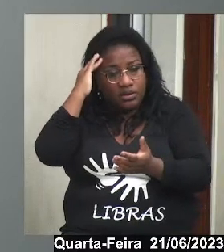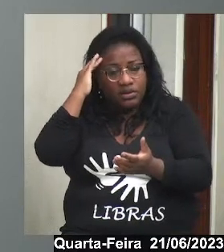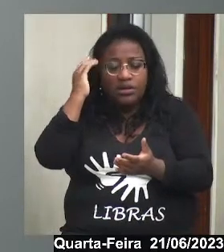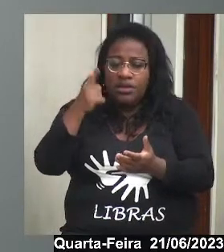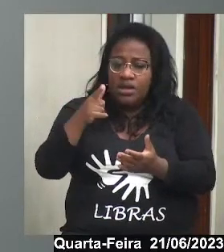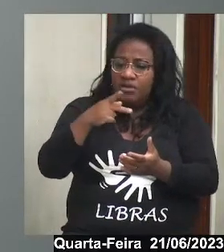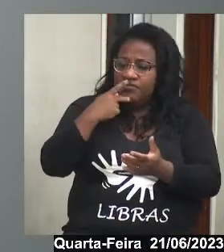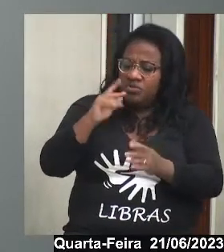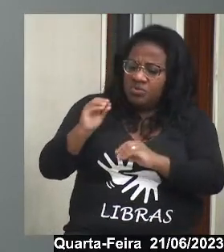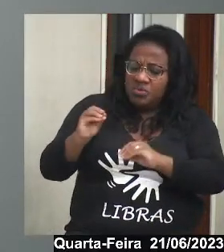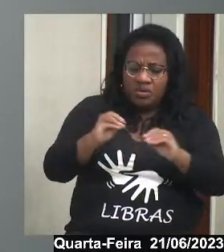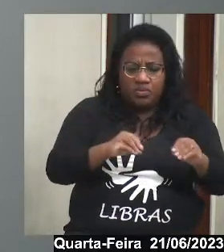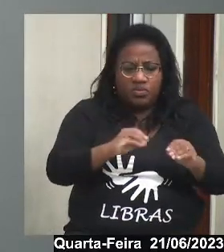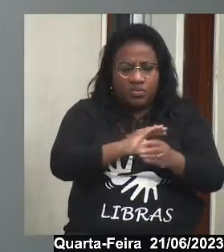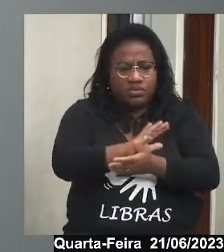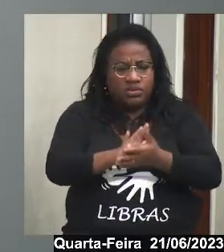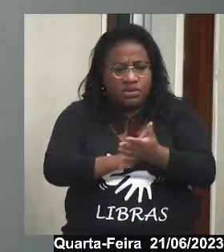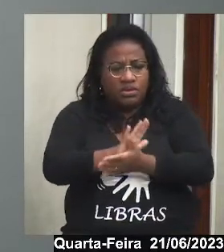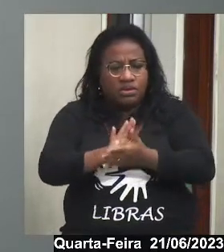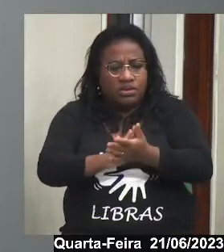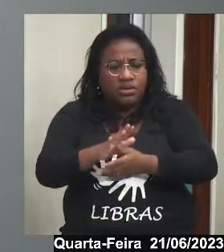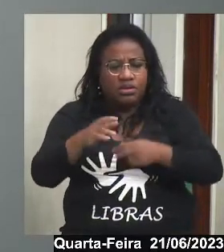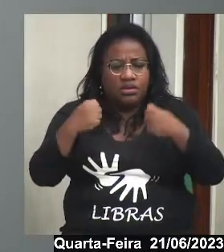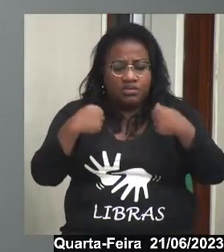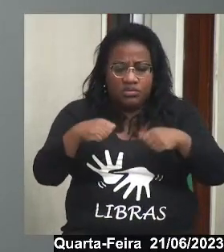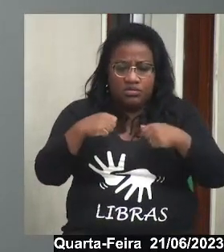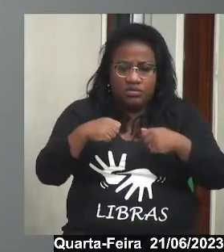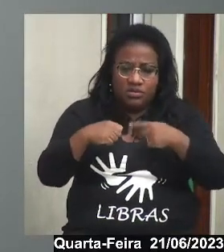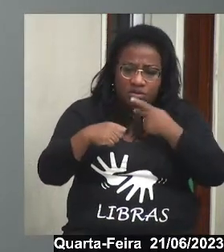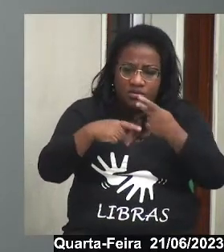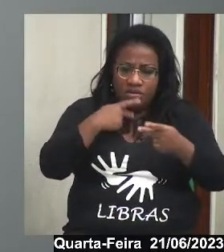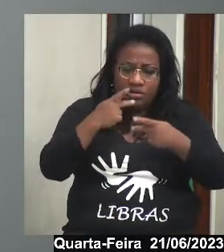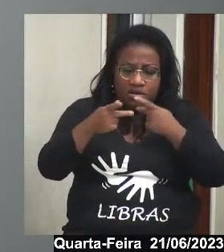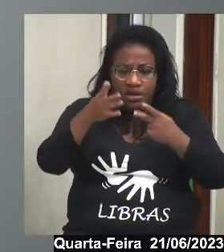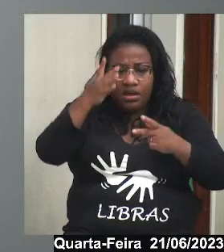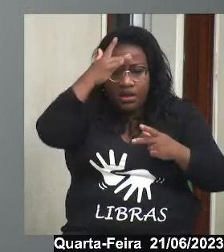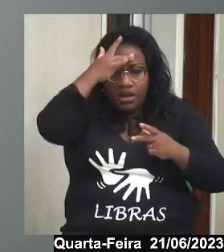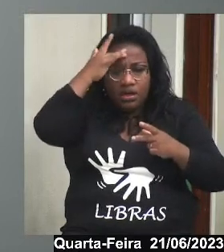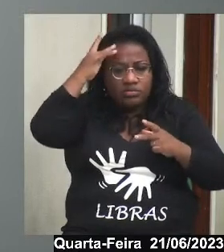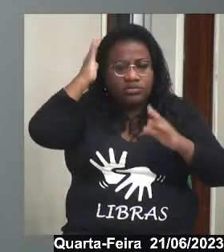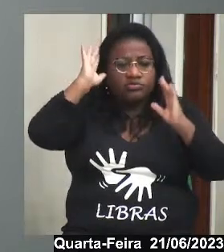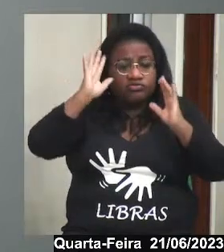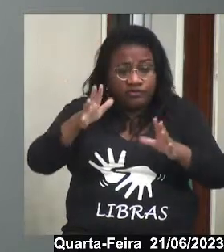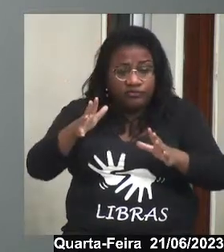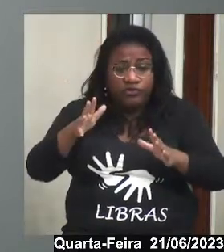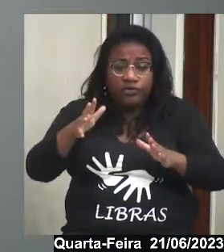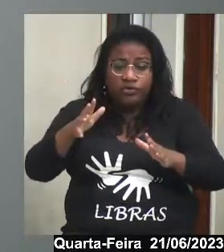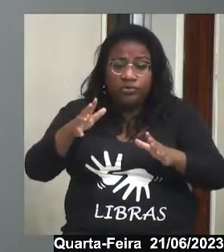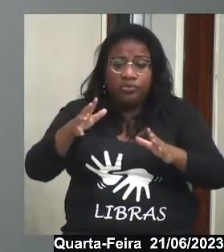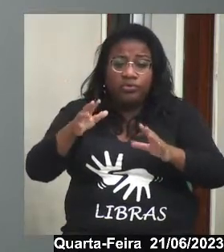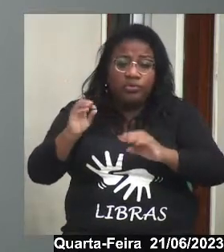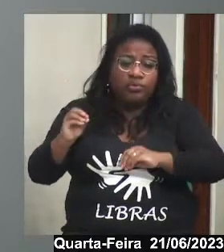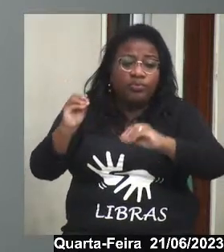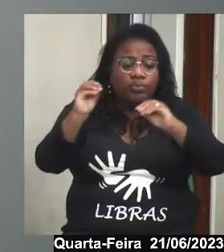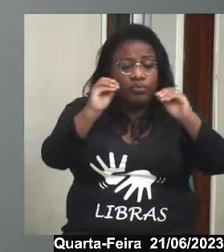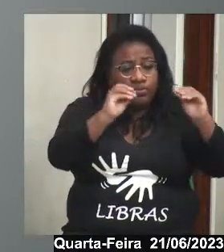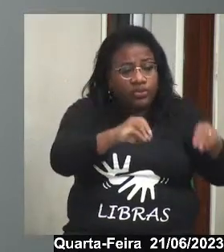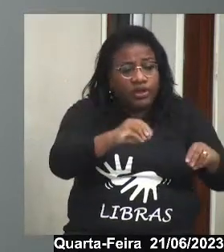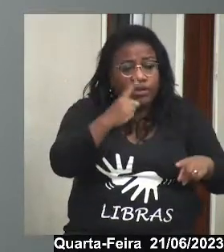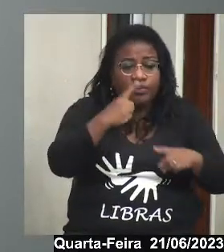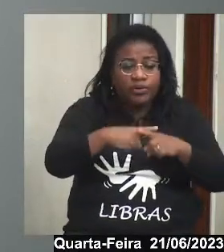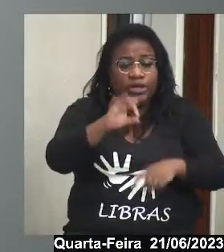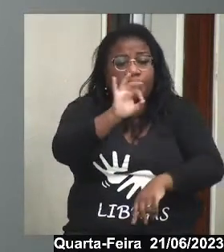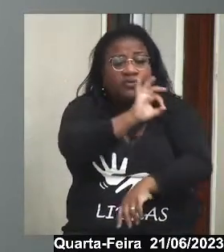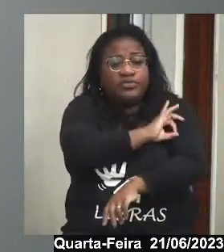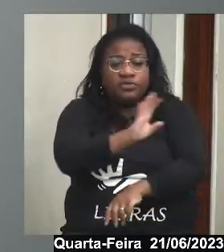Mas será que foi mesmo? Eu tive que interromper duas vezes e falar, vice-prefeito, as pessoas já foram removidas por